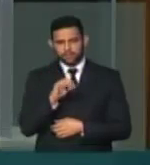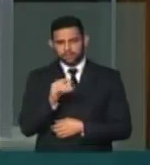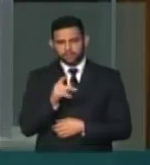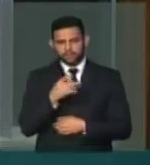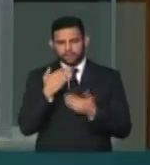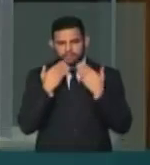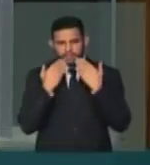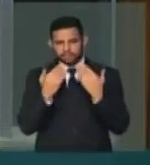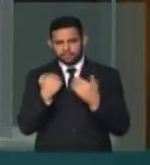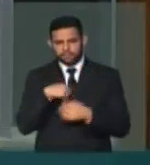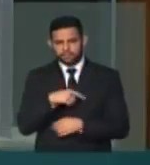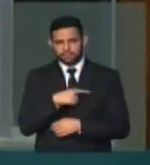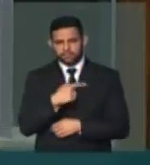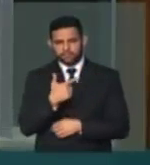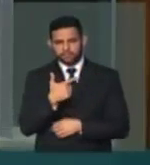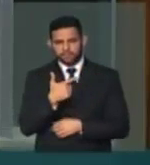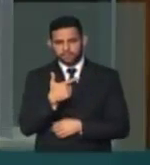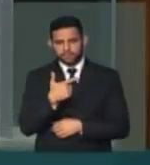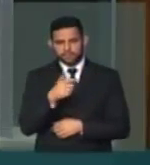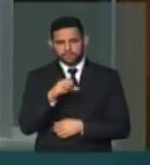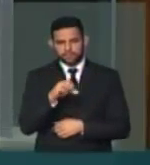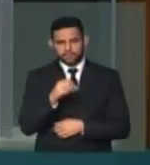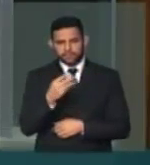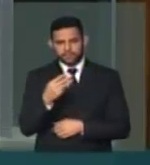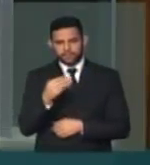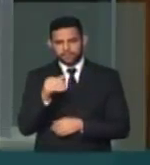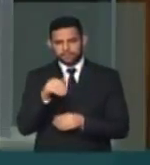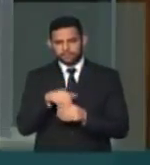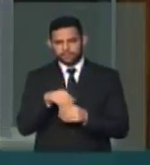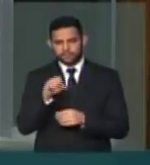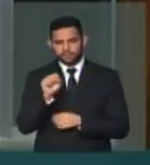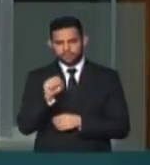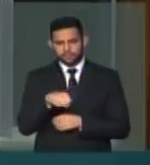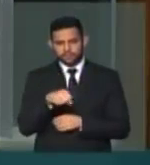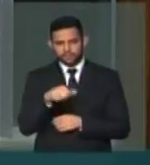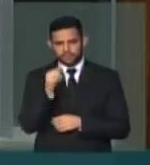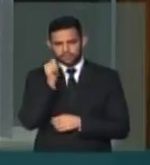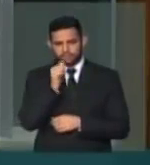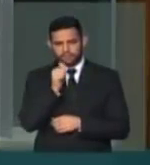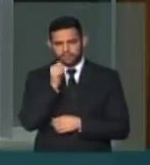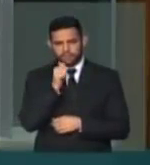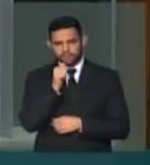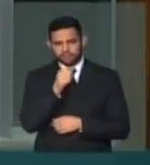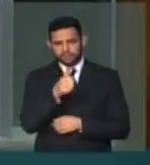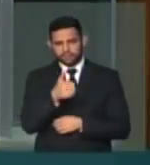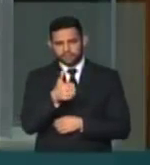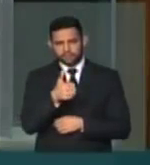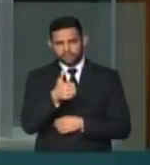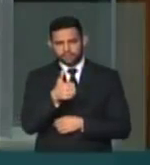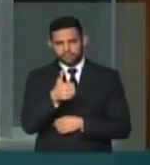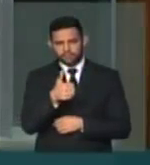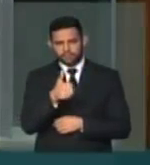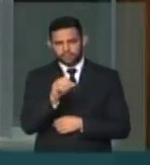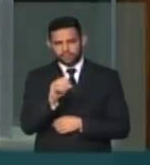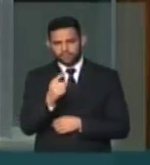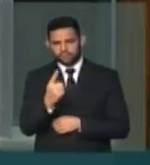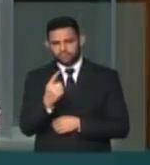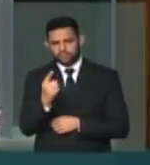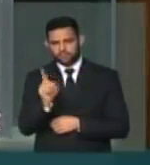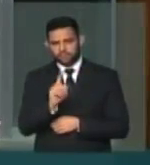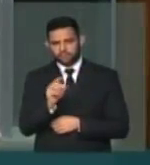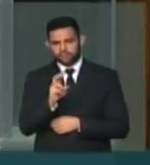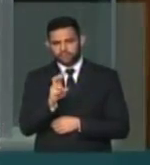porque nós tivemos 293 votos sim às mulheres, 101 não